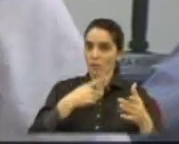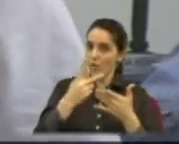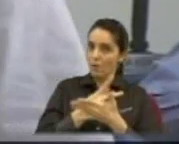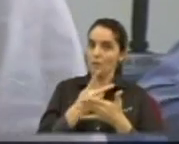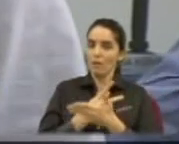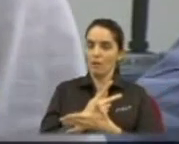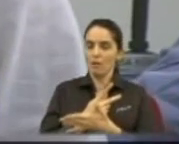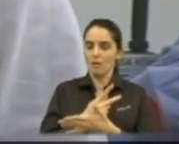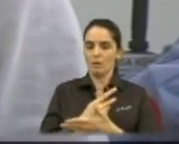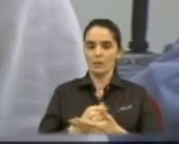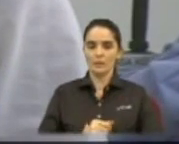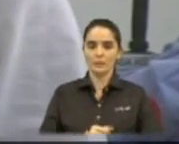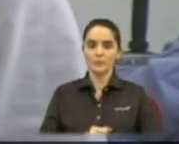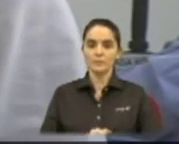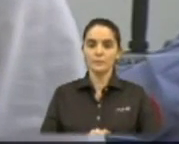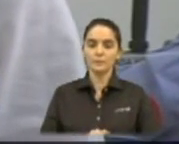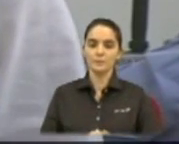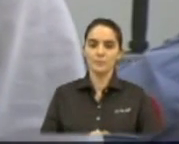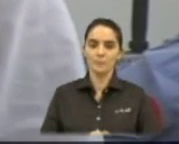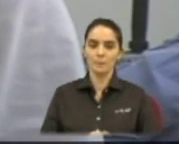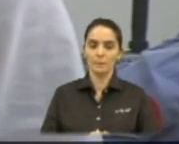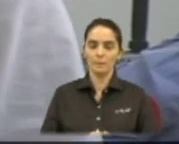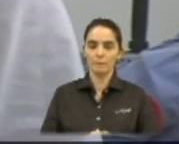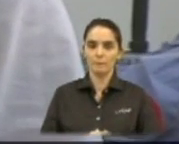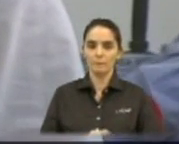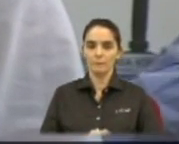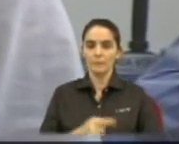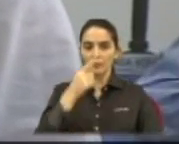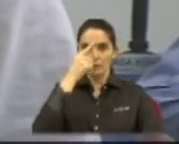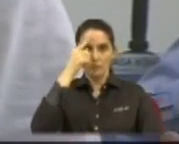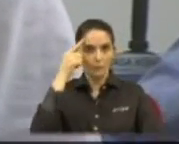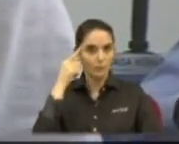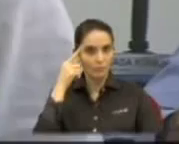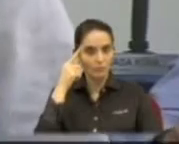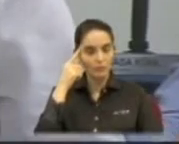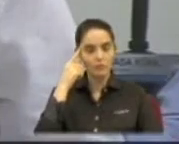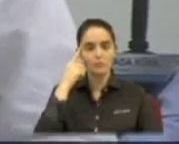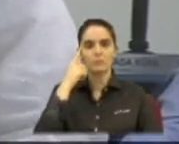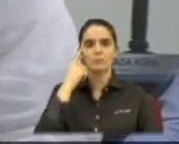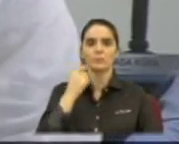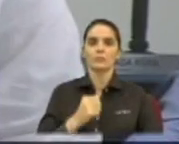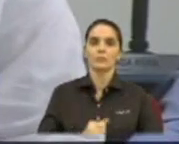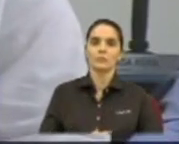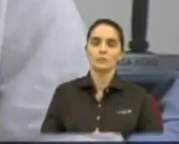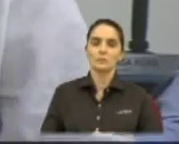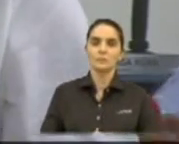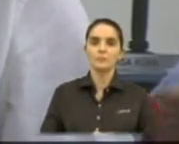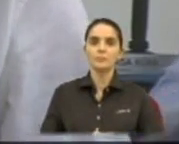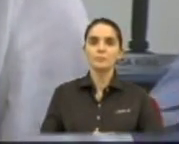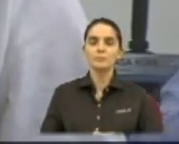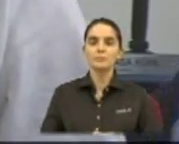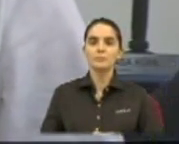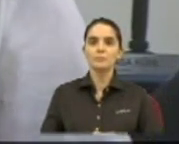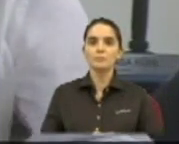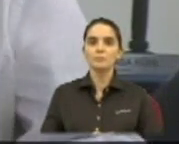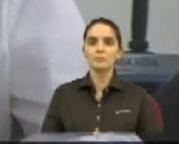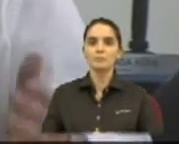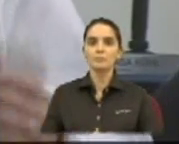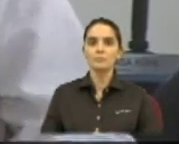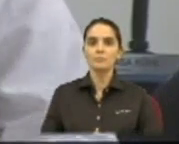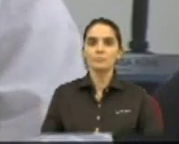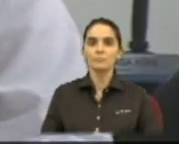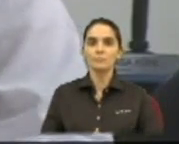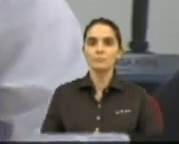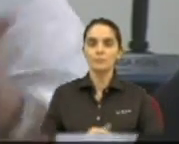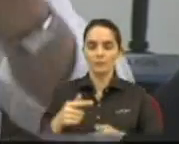com muita gentileza por parte do meu companheiro Wilson Nunes Cerqueira, ele não pensou duas